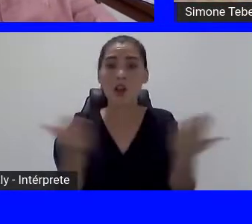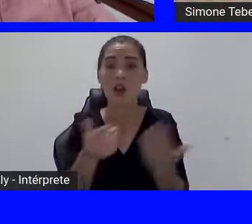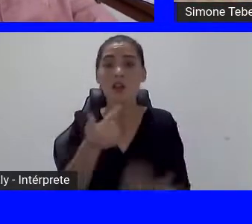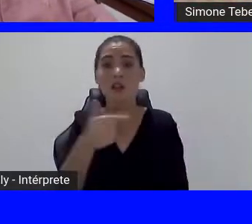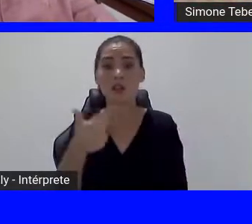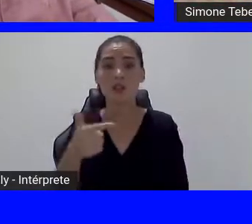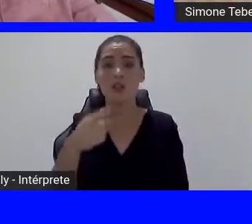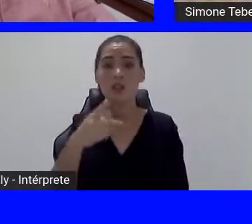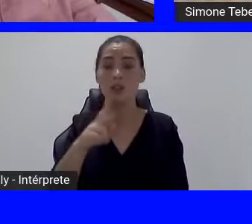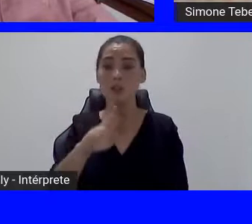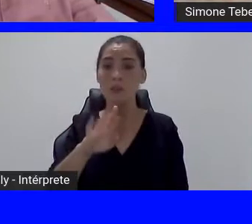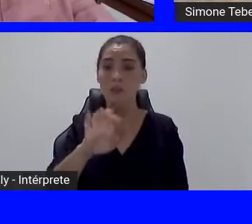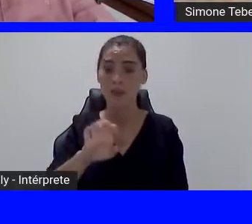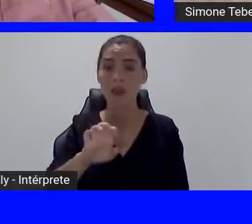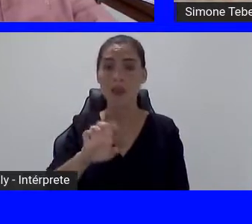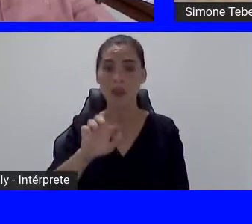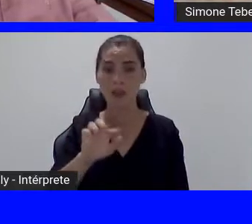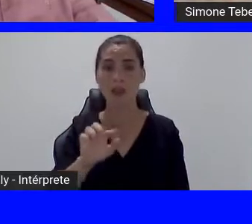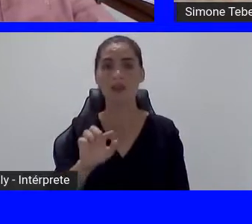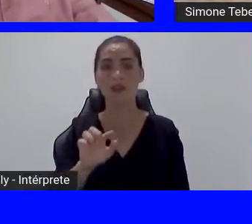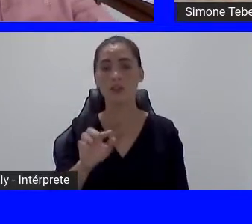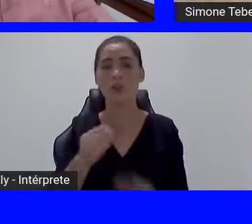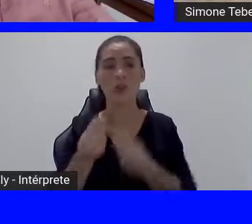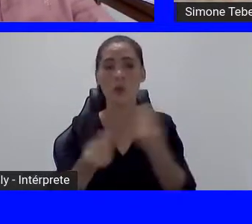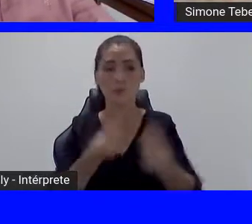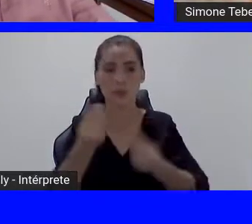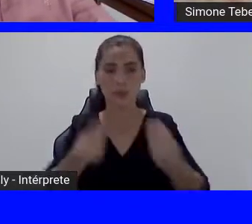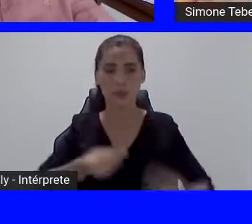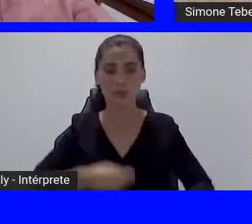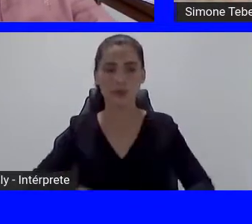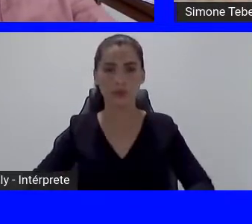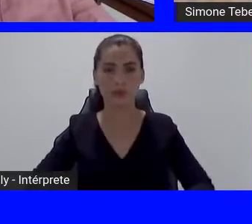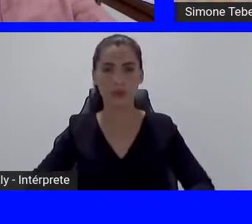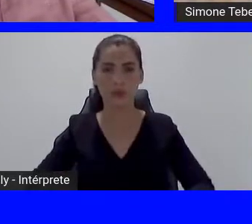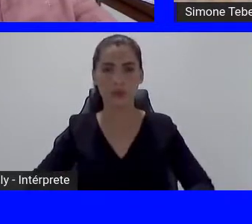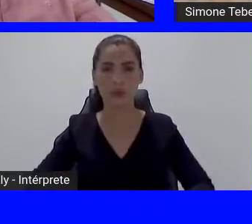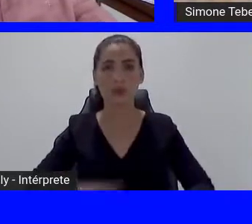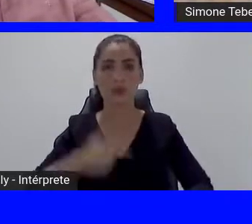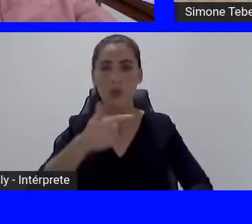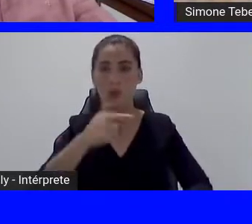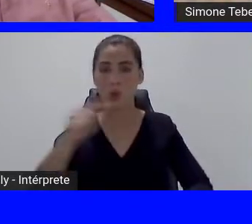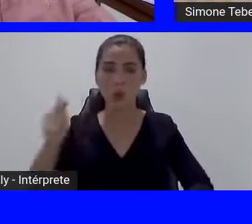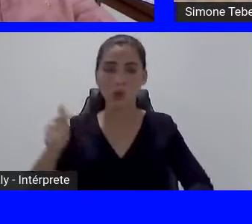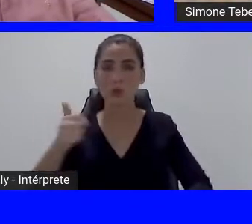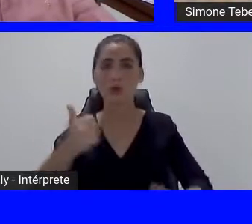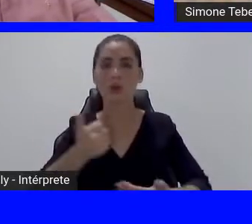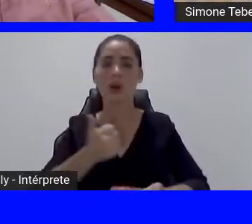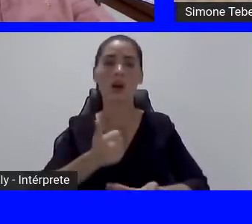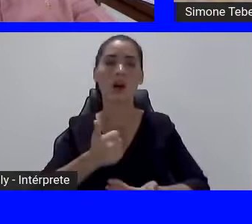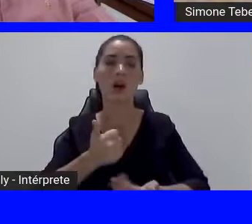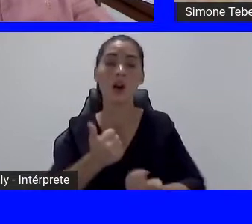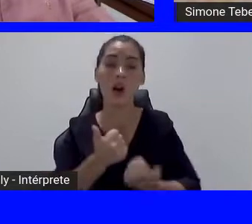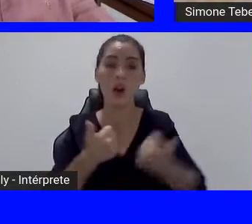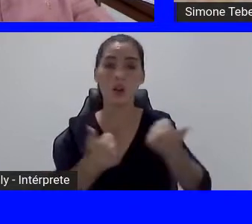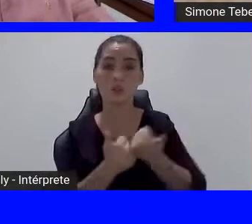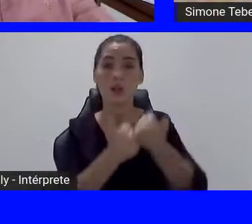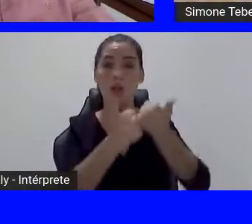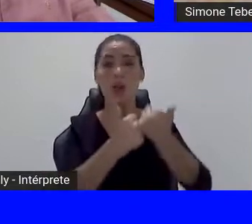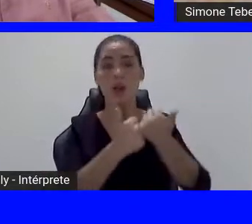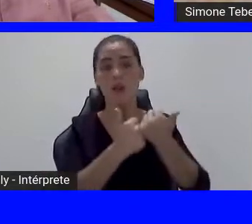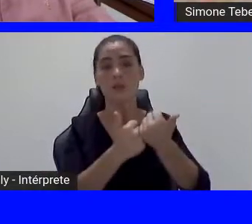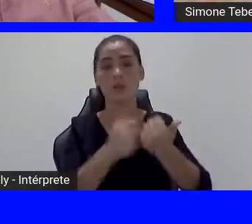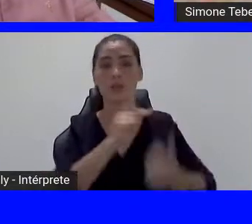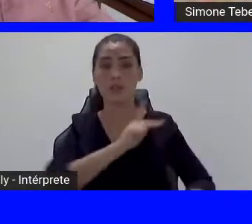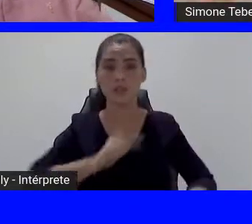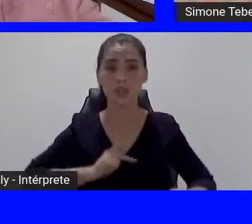vai se fragmentar. Alguns iriam para apoiar o ex-presidente, outros iriam para apoiar o atual presidente. Nós não temos consenso e